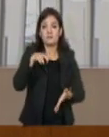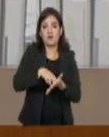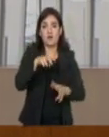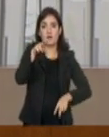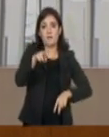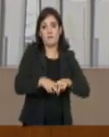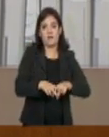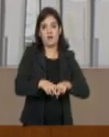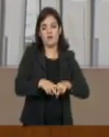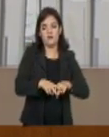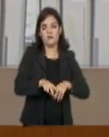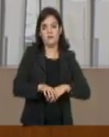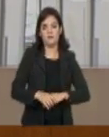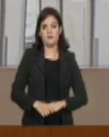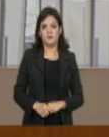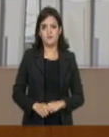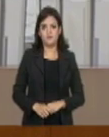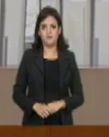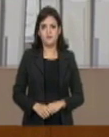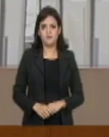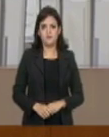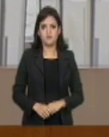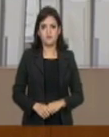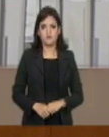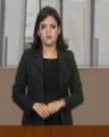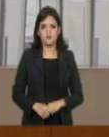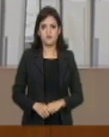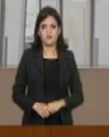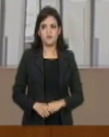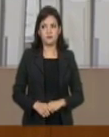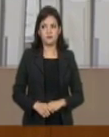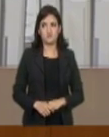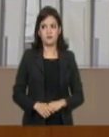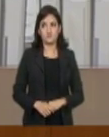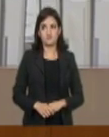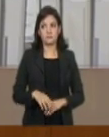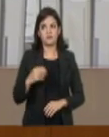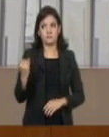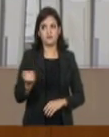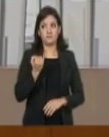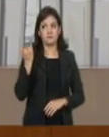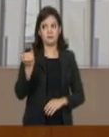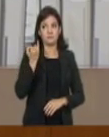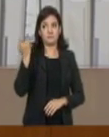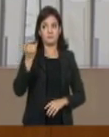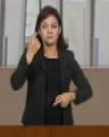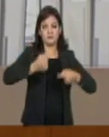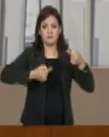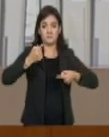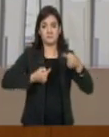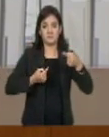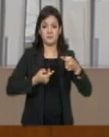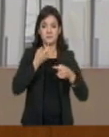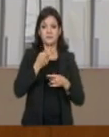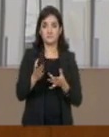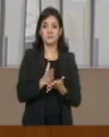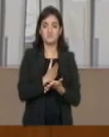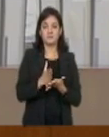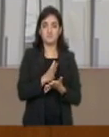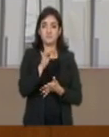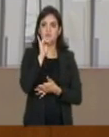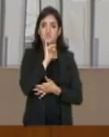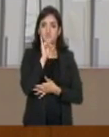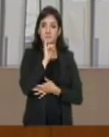de Sentença. O plenário discute a possibilidade de prisão somente após o trânsito em julgado dos